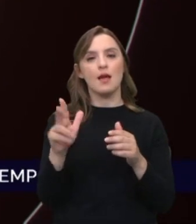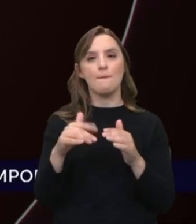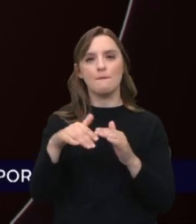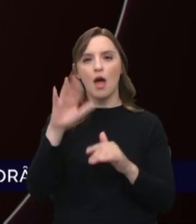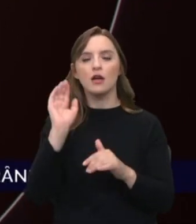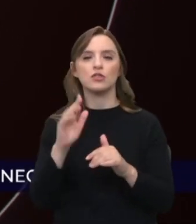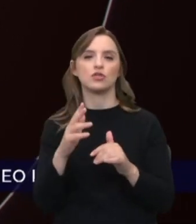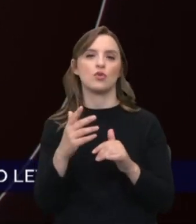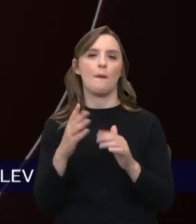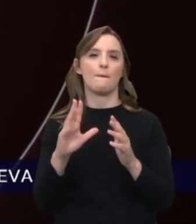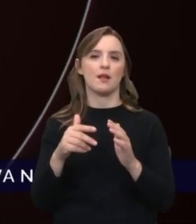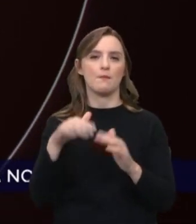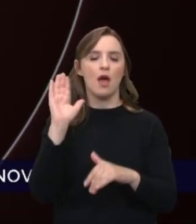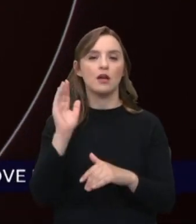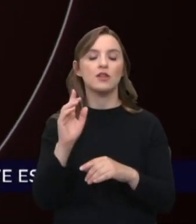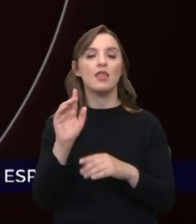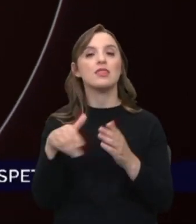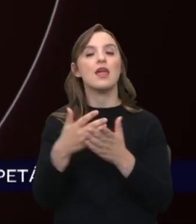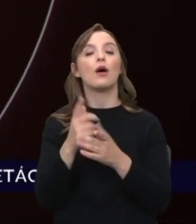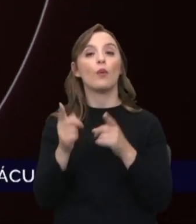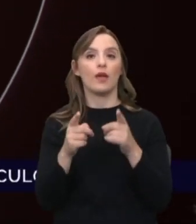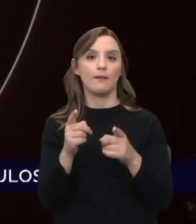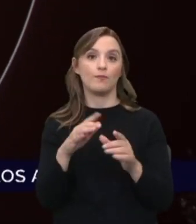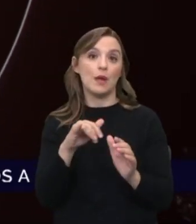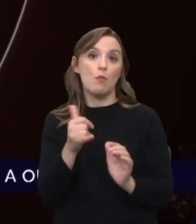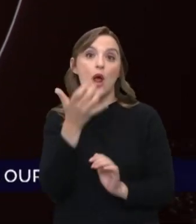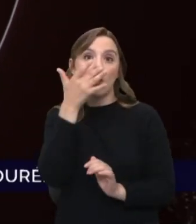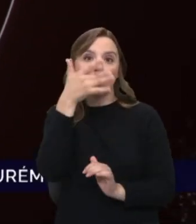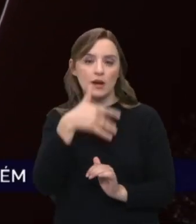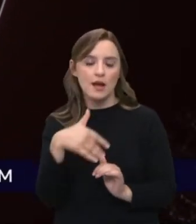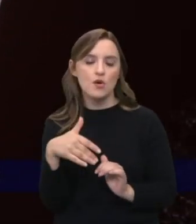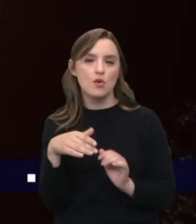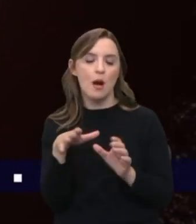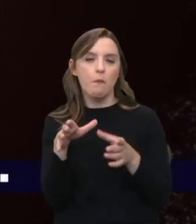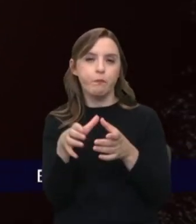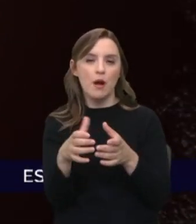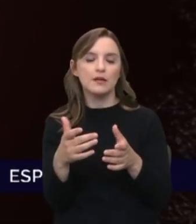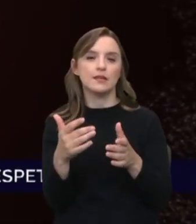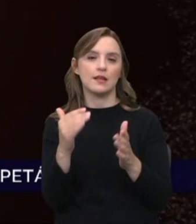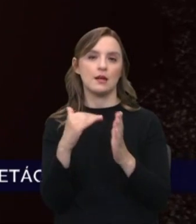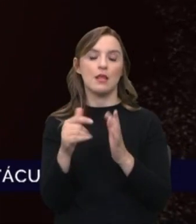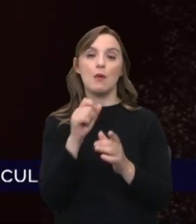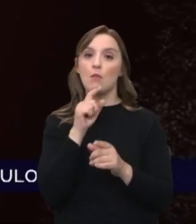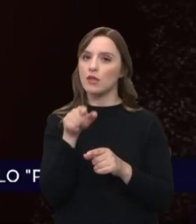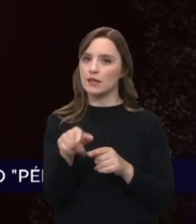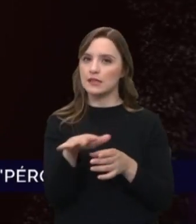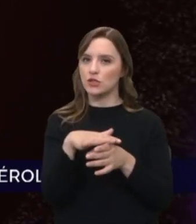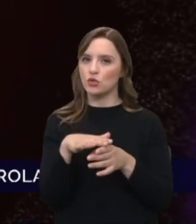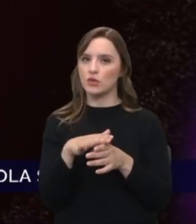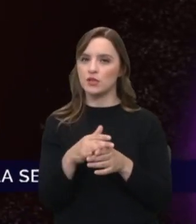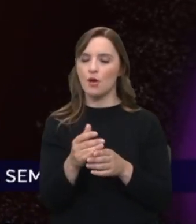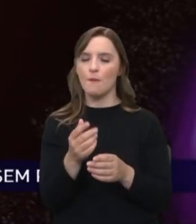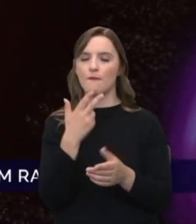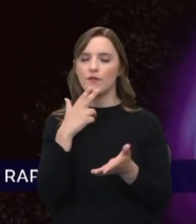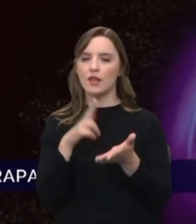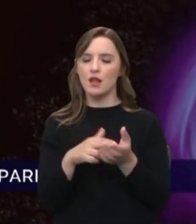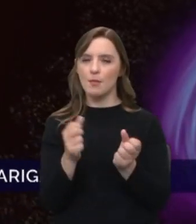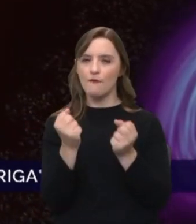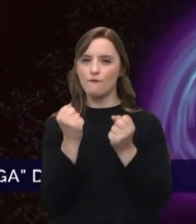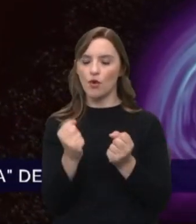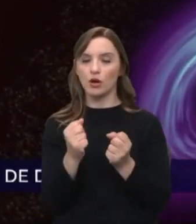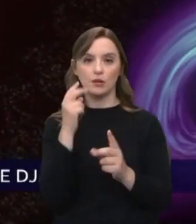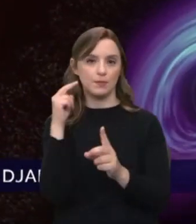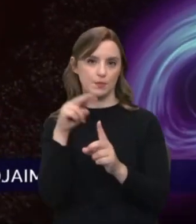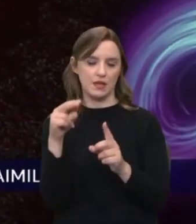intermédia. Podemos estar perante o primeiro caso verdadeiramente forte do ponto de vista científico de um buraco